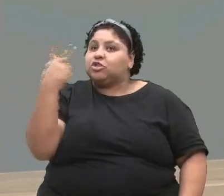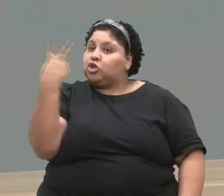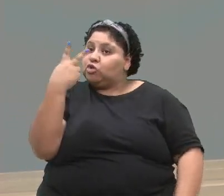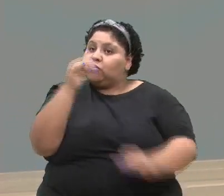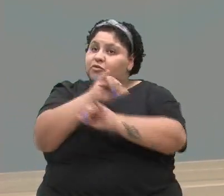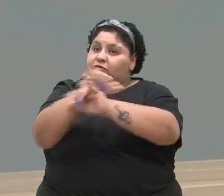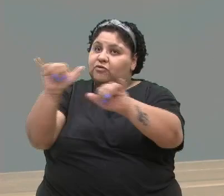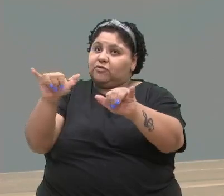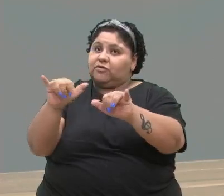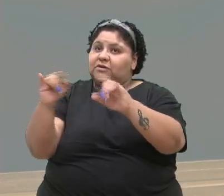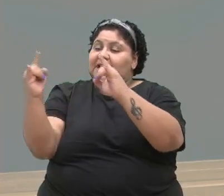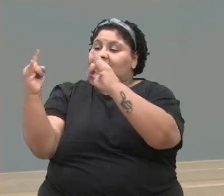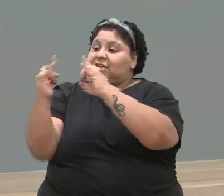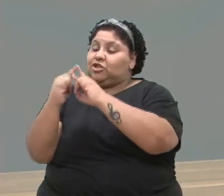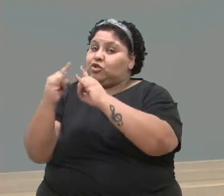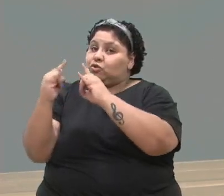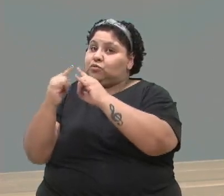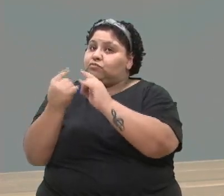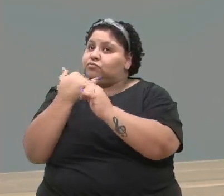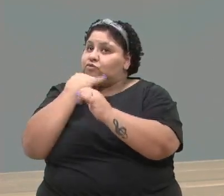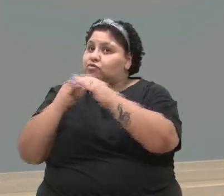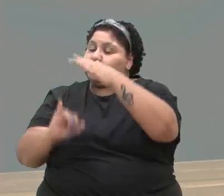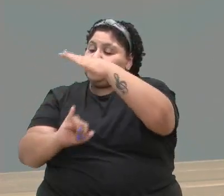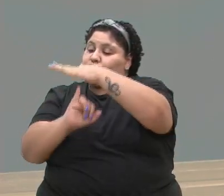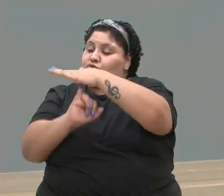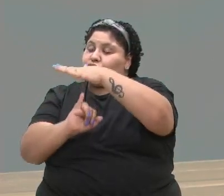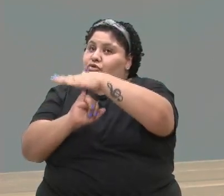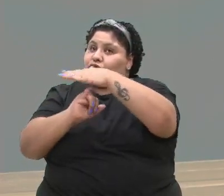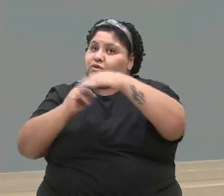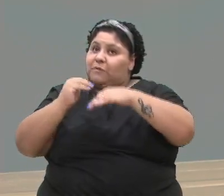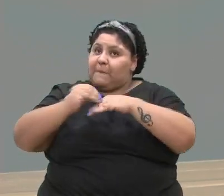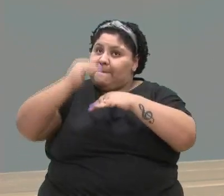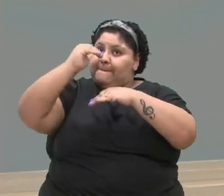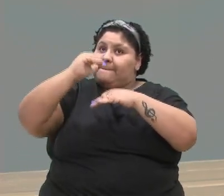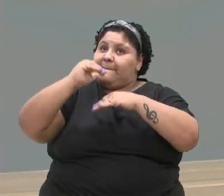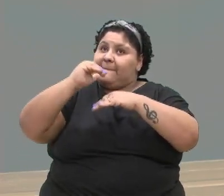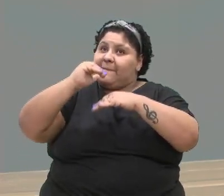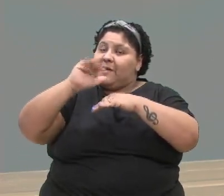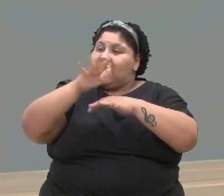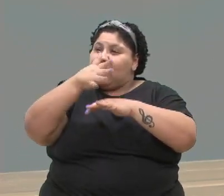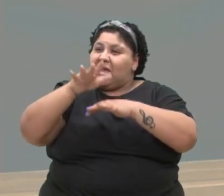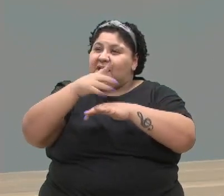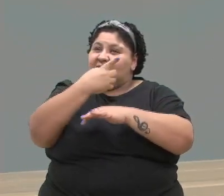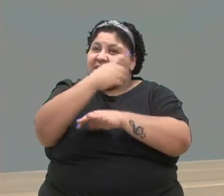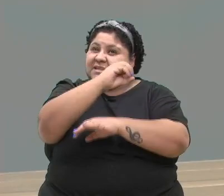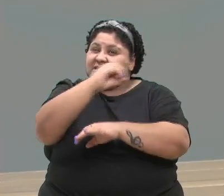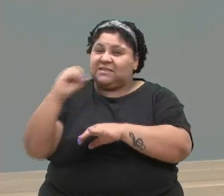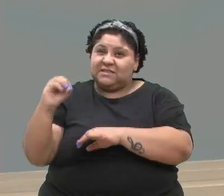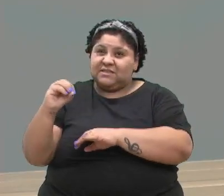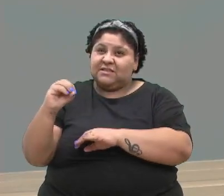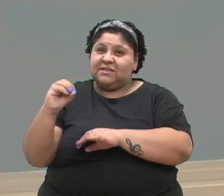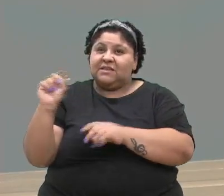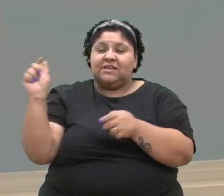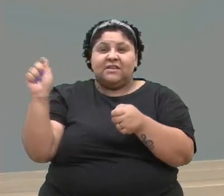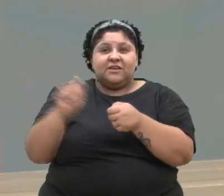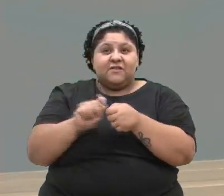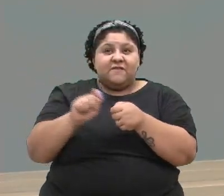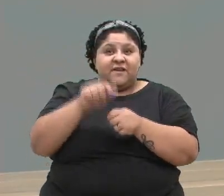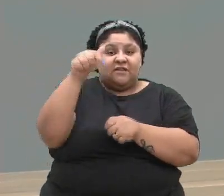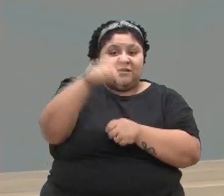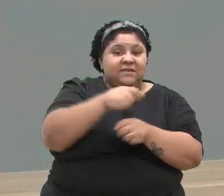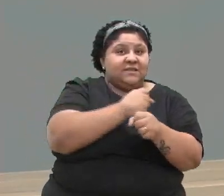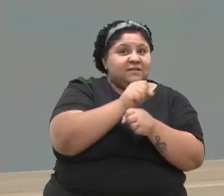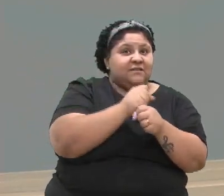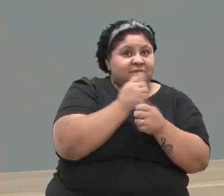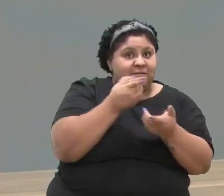dados. Institutos federais, mais de 100, em torno de 100, serão feitos nesse ano.